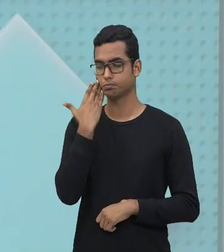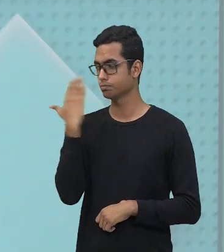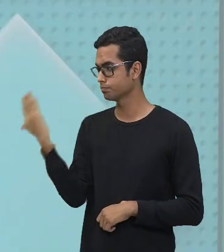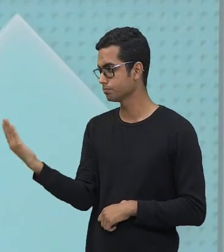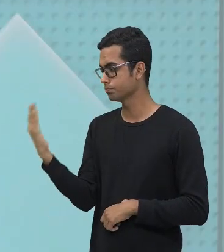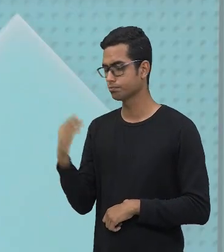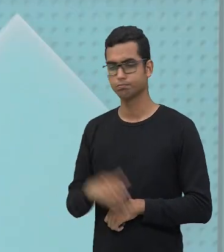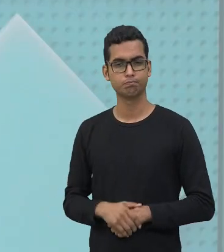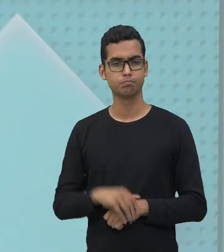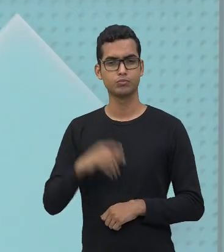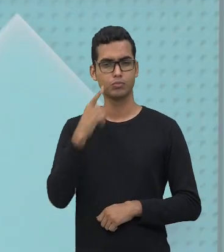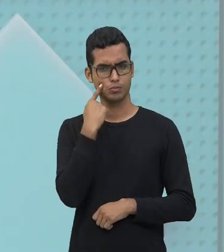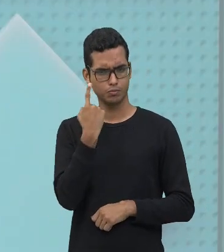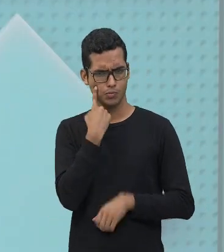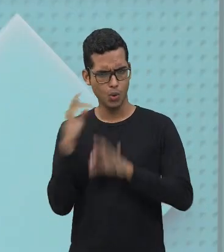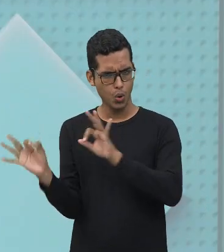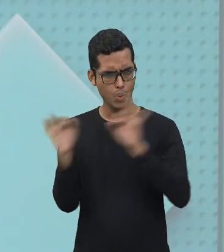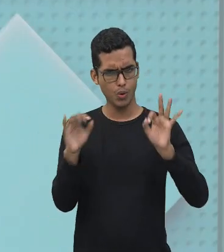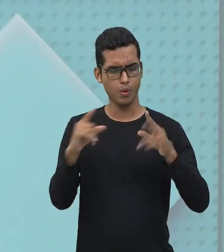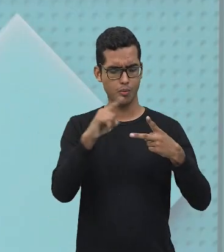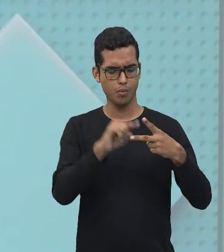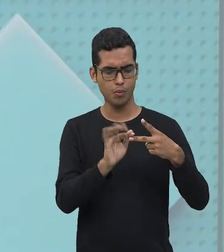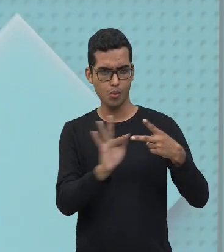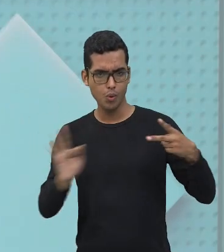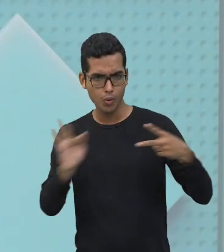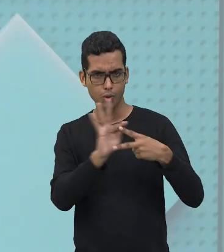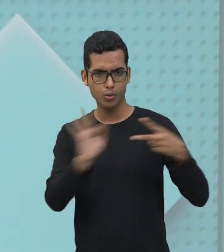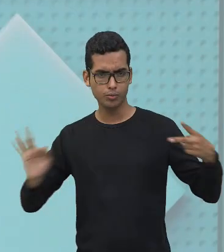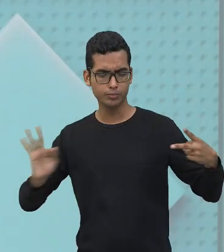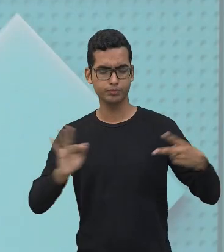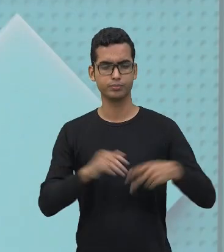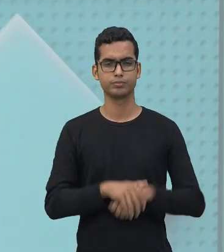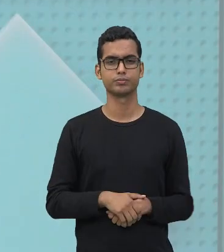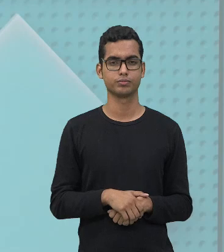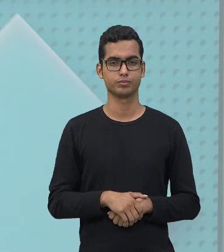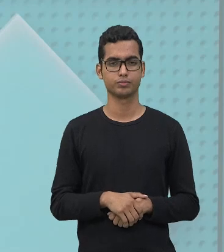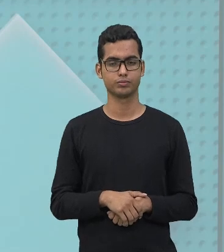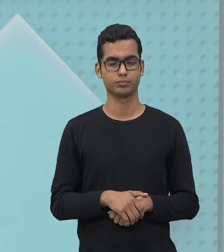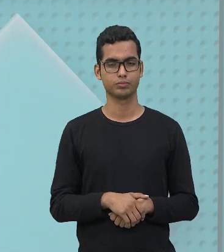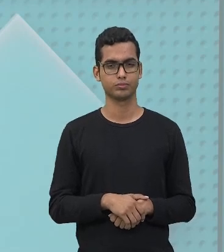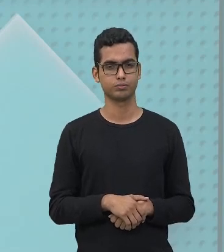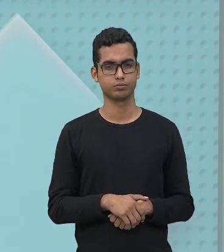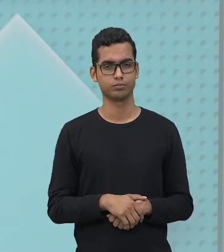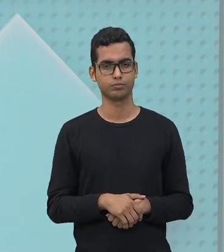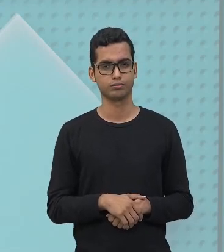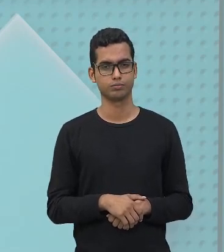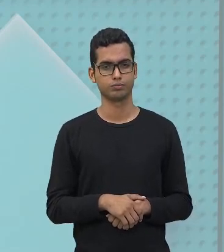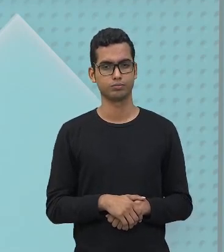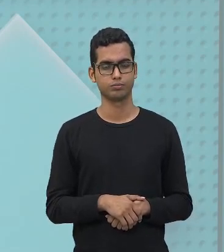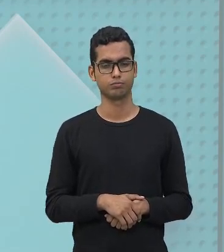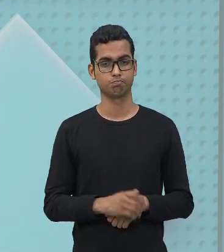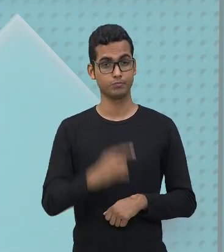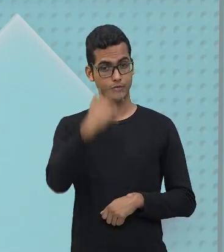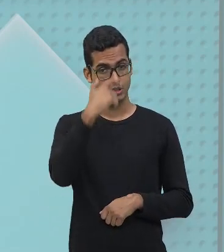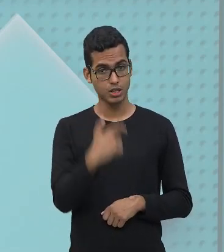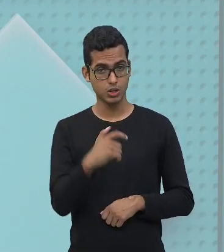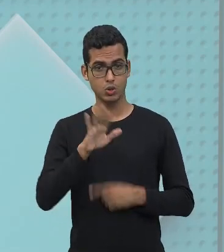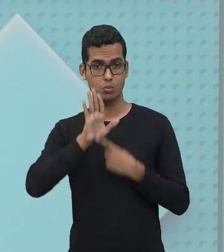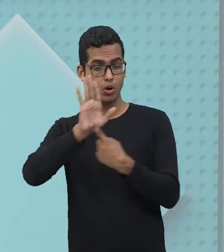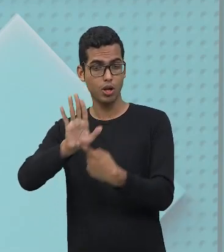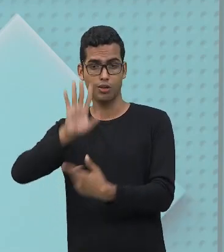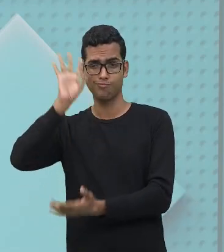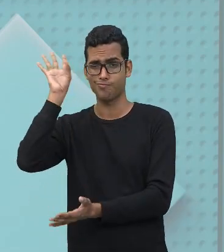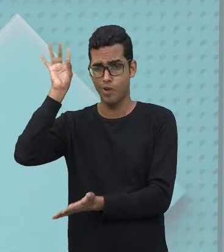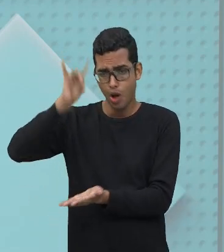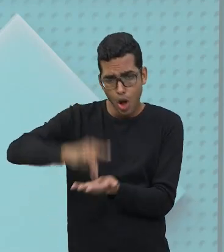Olha a diferença. Aí então, um adendo, né? Eu estou dizendo, eu estou afirmando,